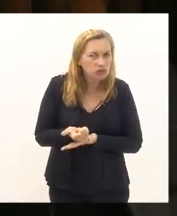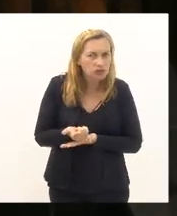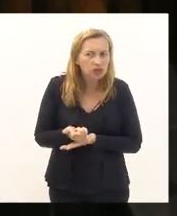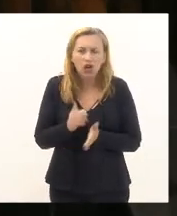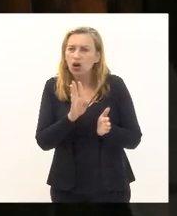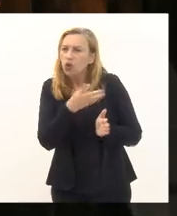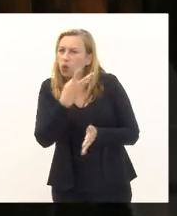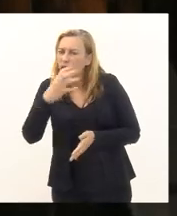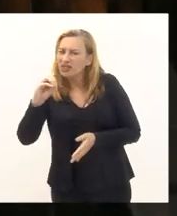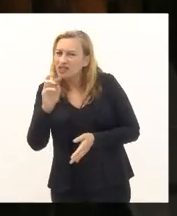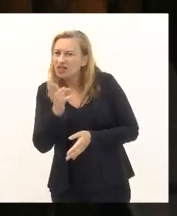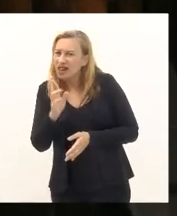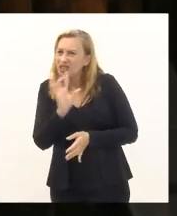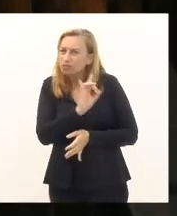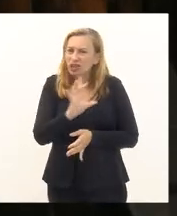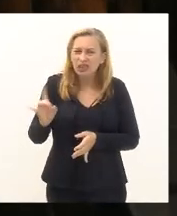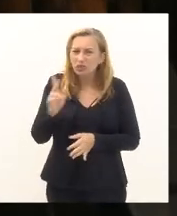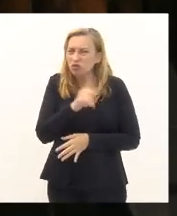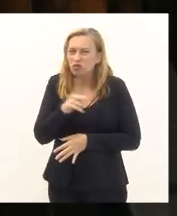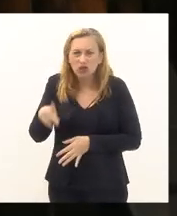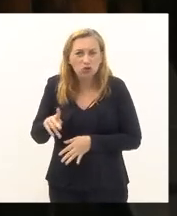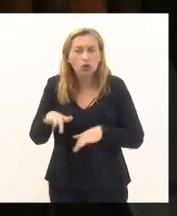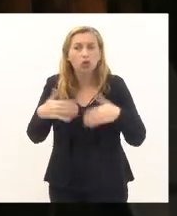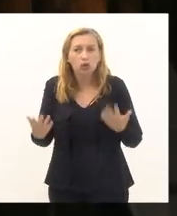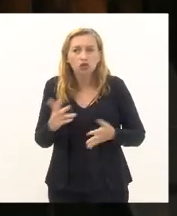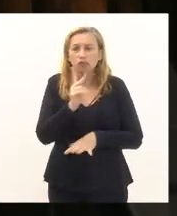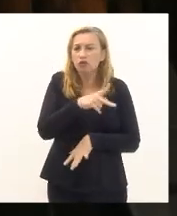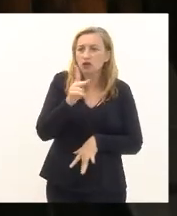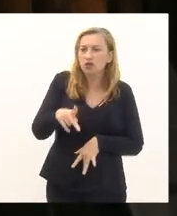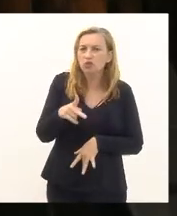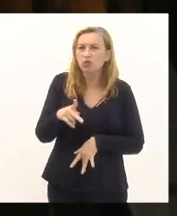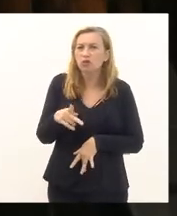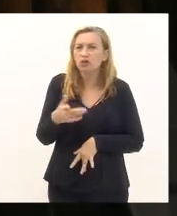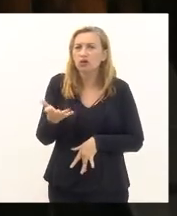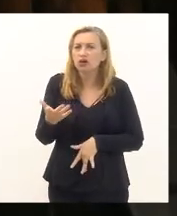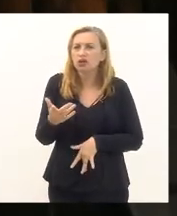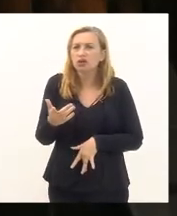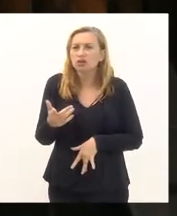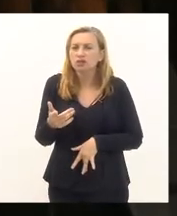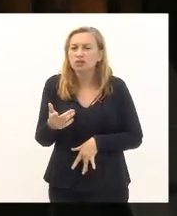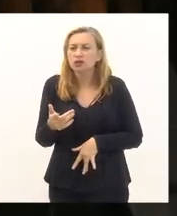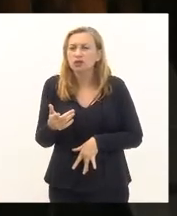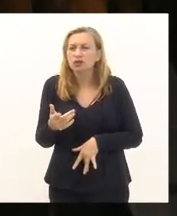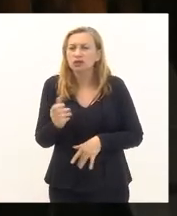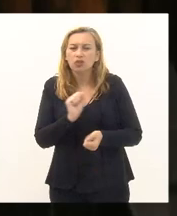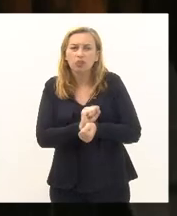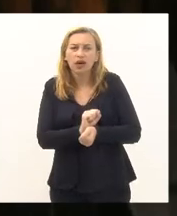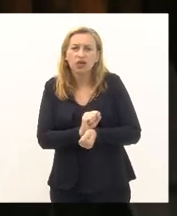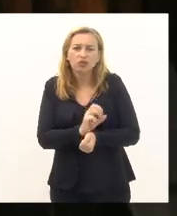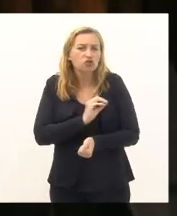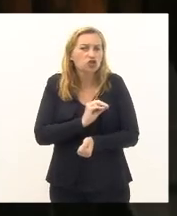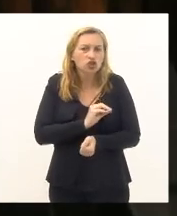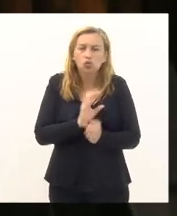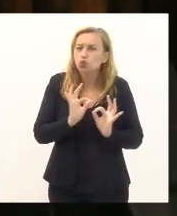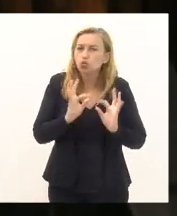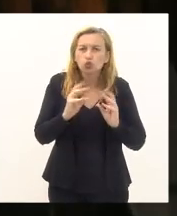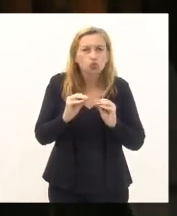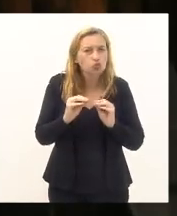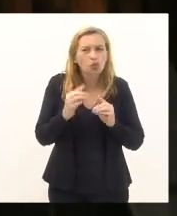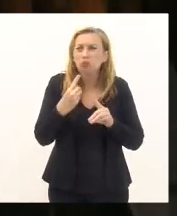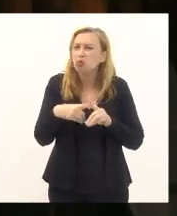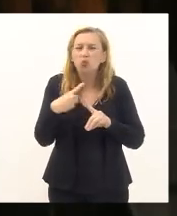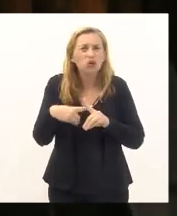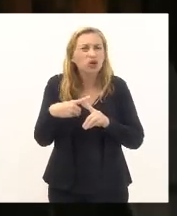gastar R$ 400 por professor, enquanto o professor está com enquadramento, está com as progressões congeladas, por